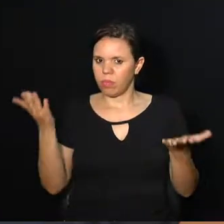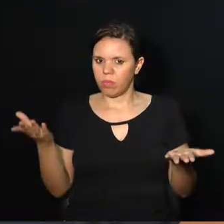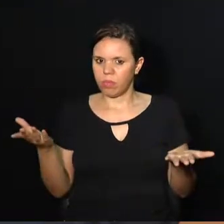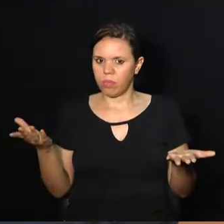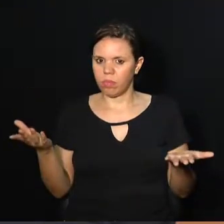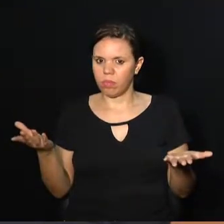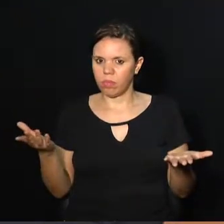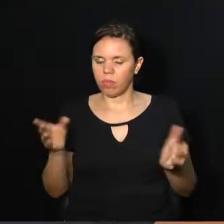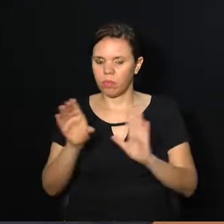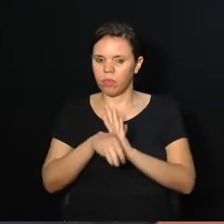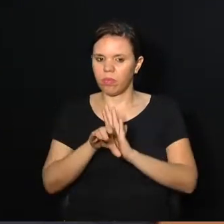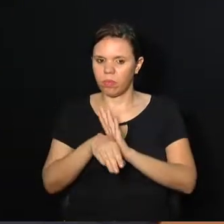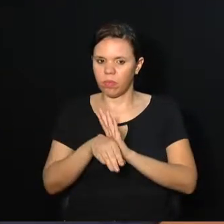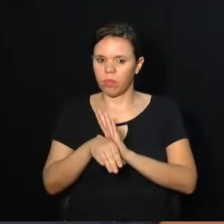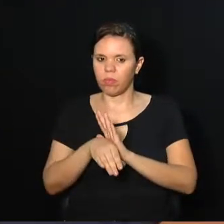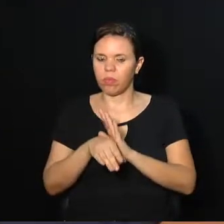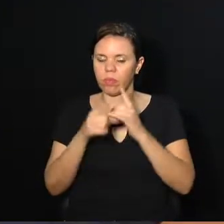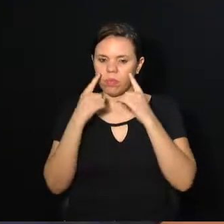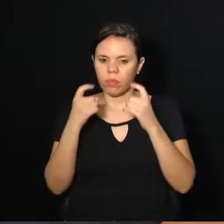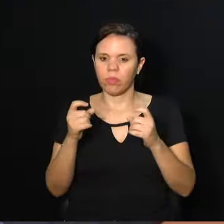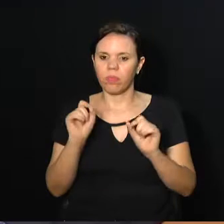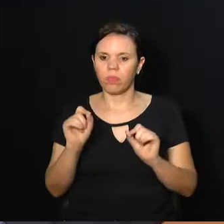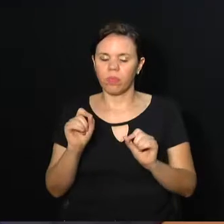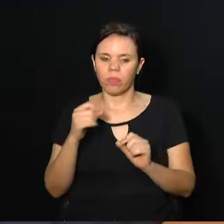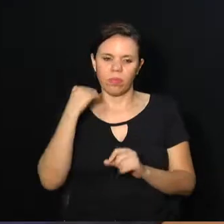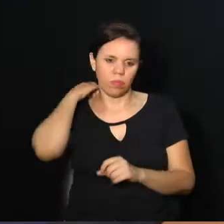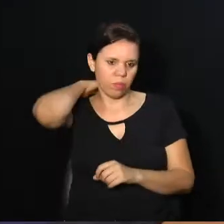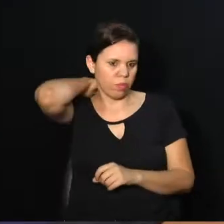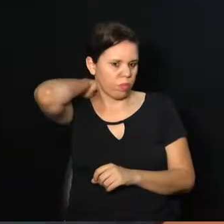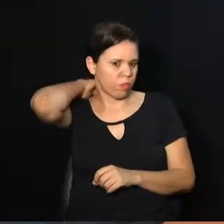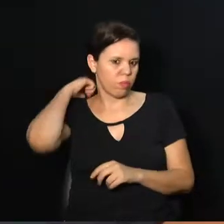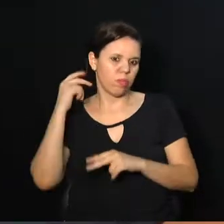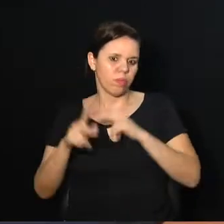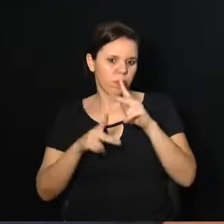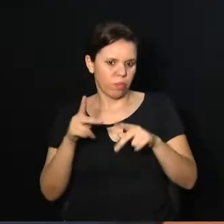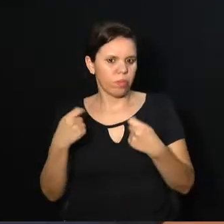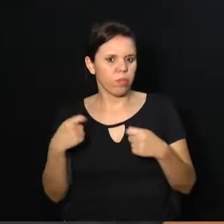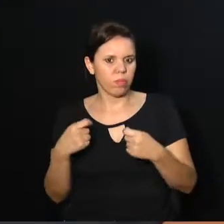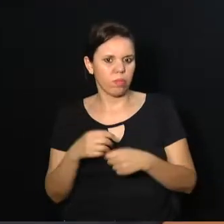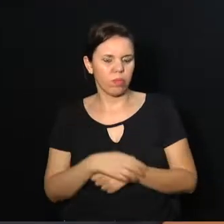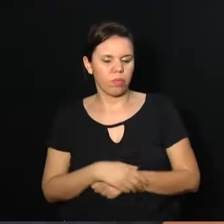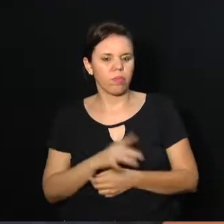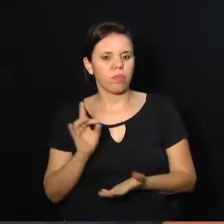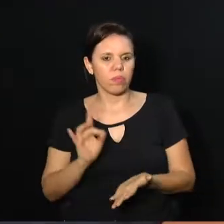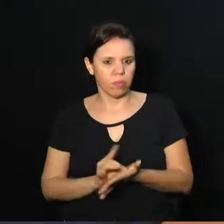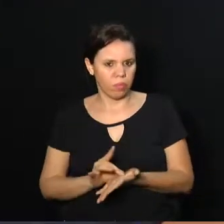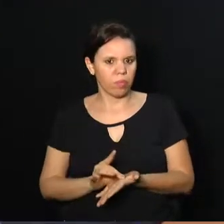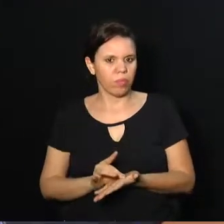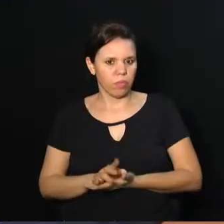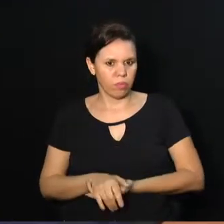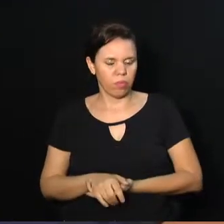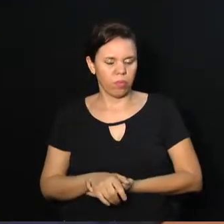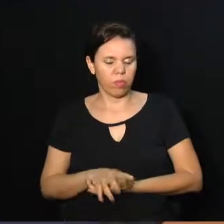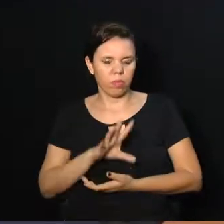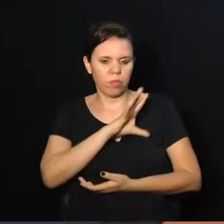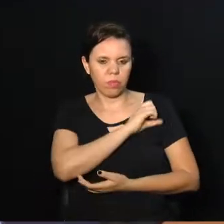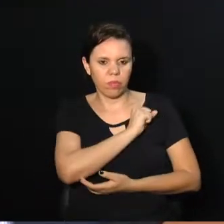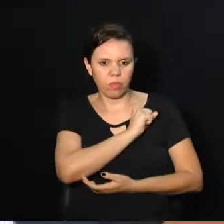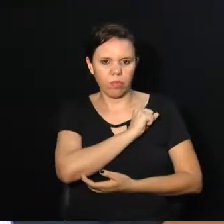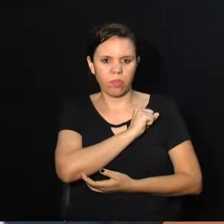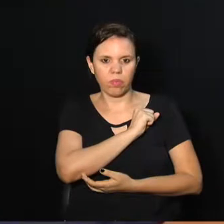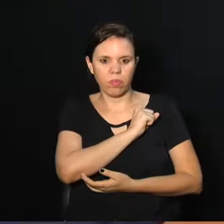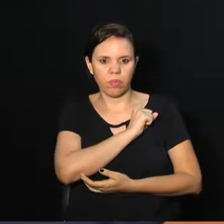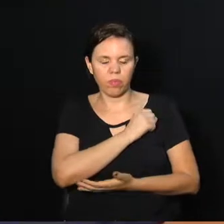deu um conceito muito interessante, e essas pessoas precisam, né, realmente de amor